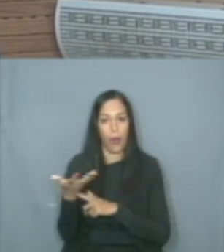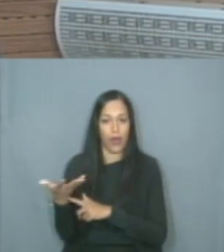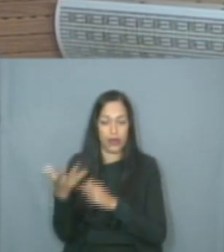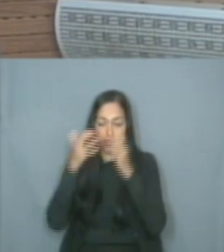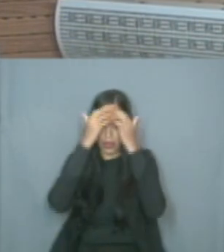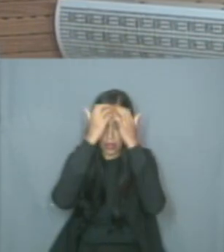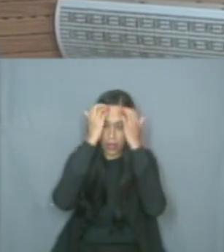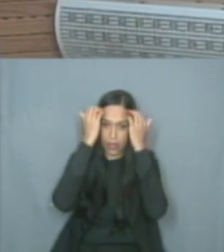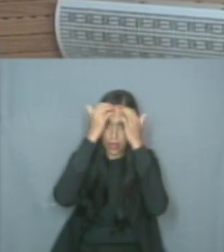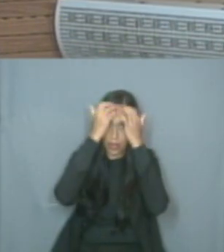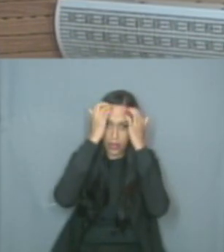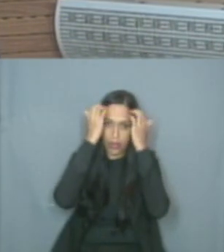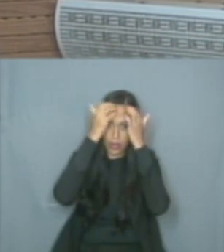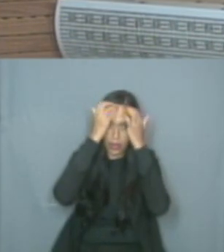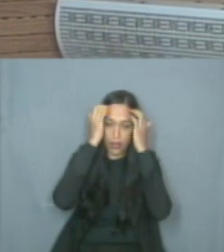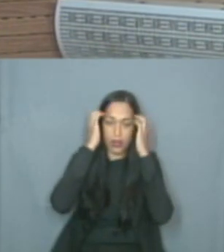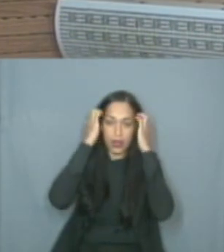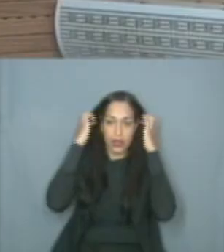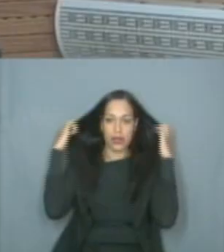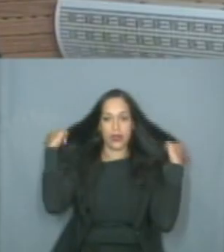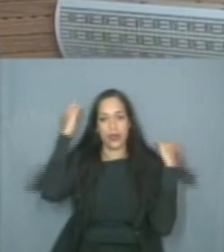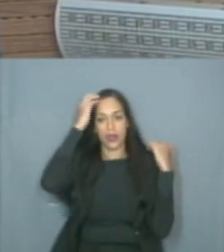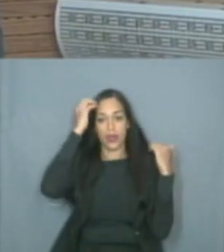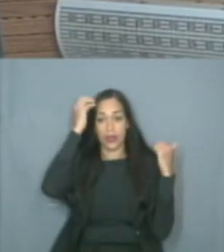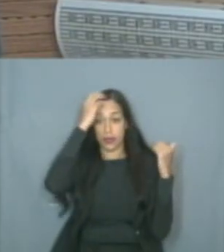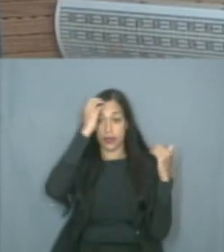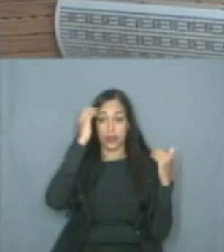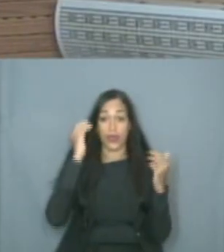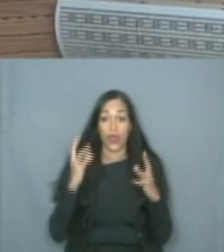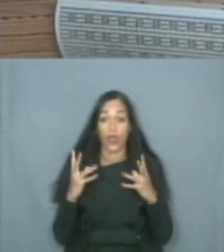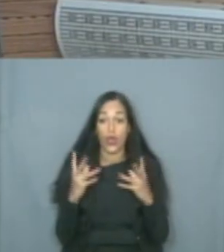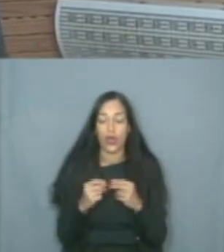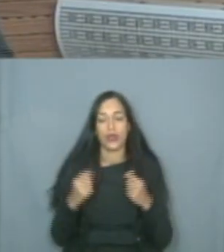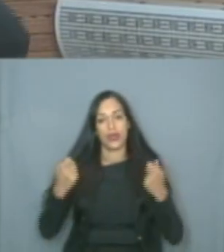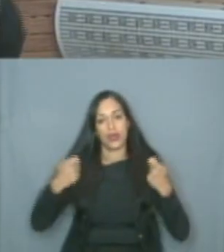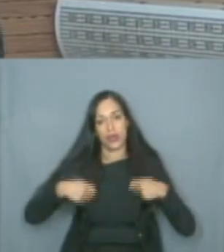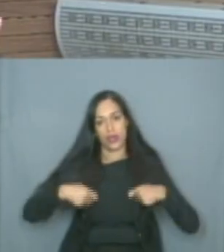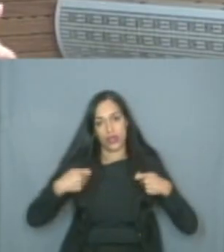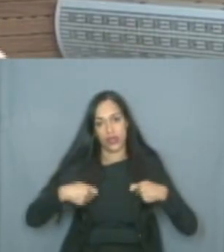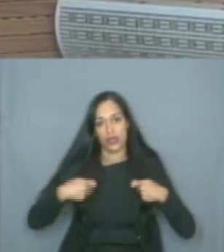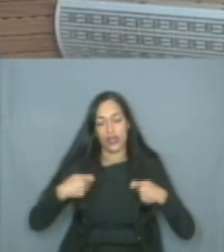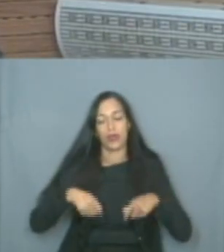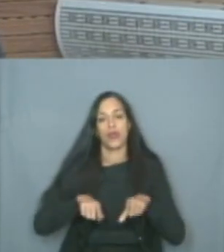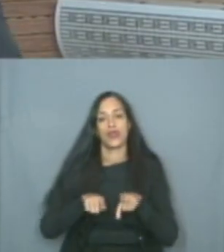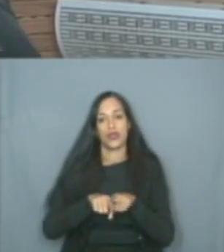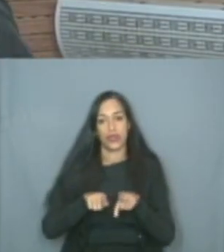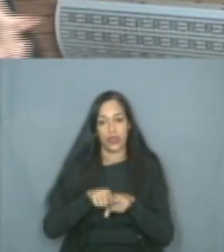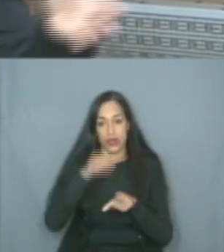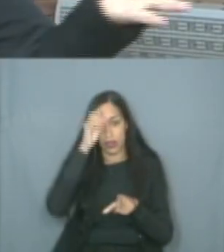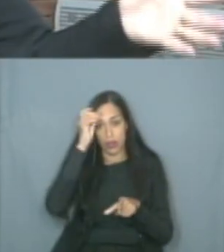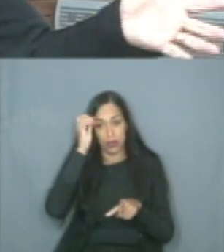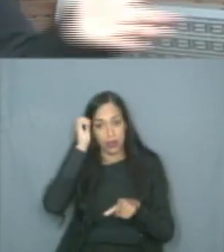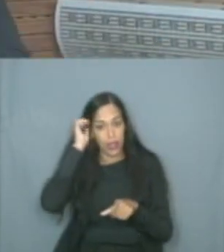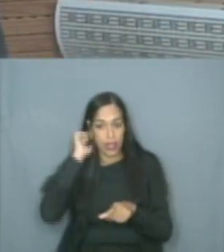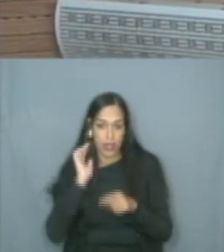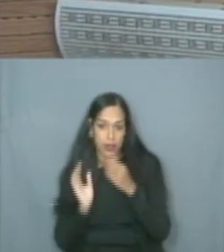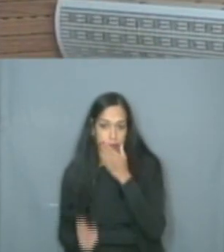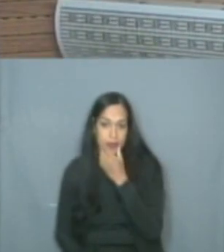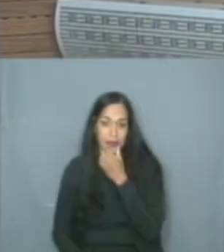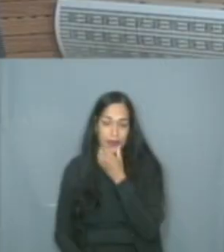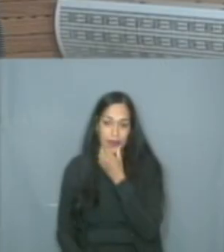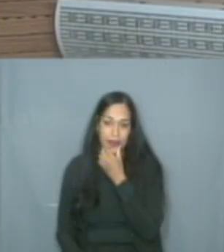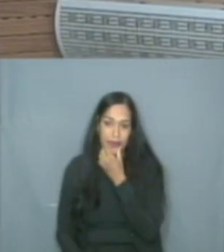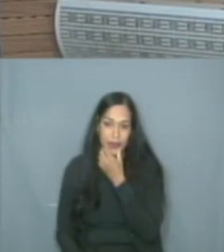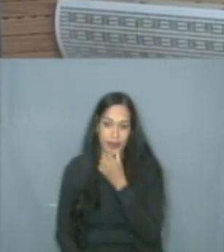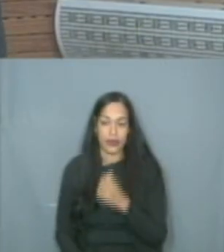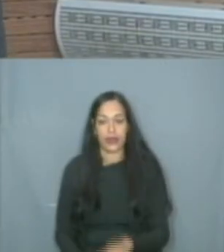rede municipal, a gente sabe que as demandas e todas as solicitações também triplicam. Então, nós víamos aí